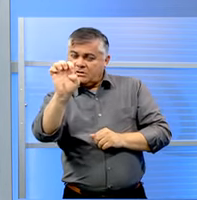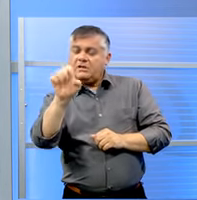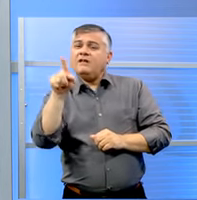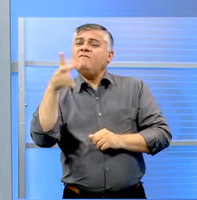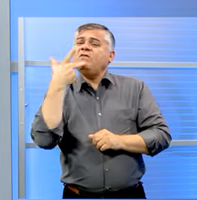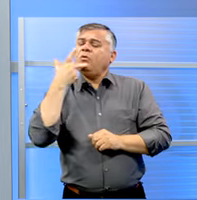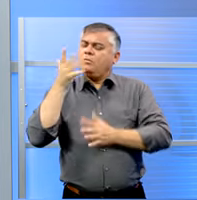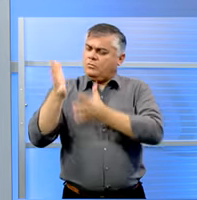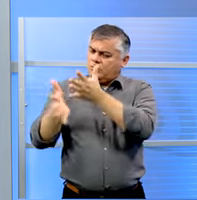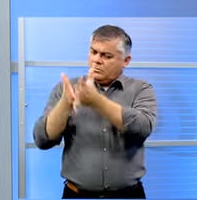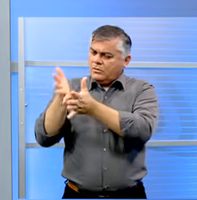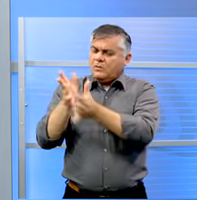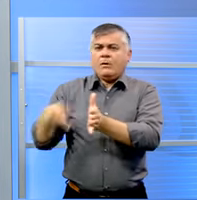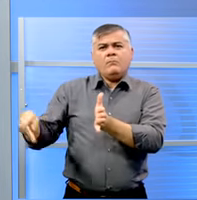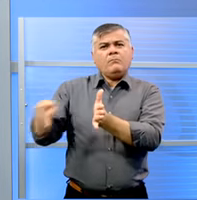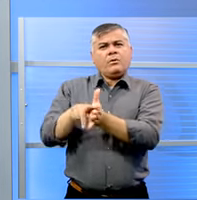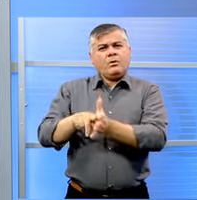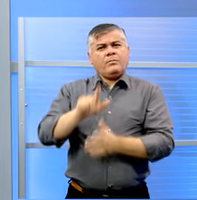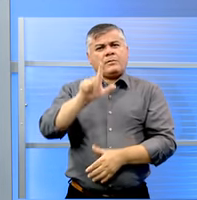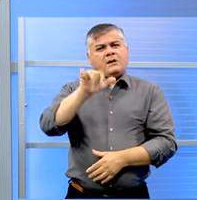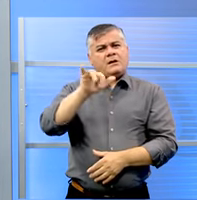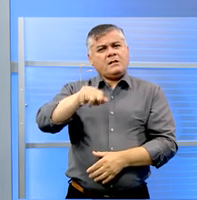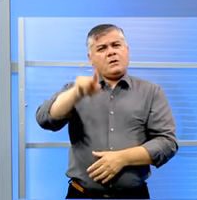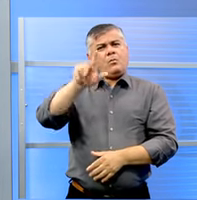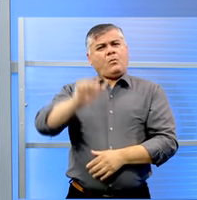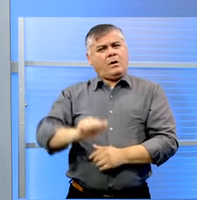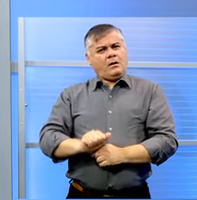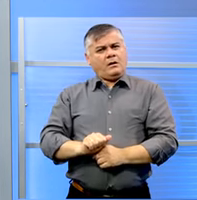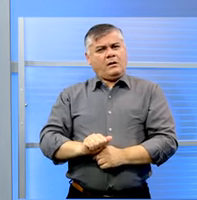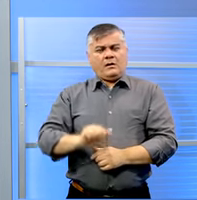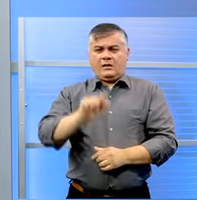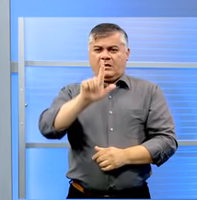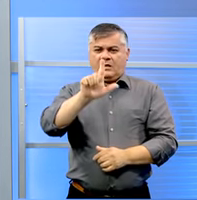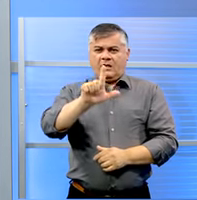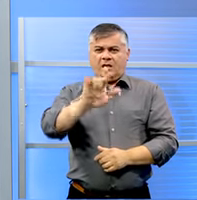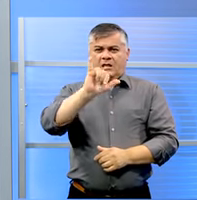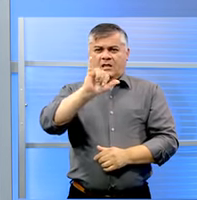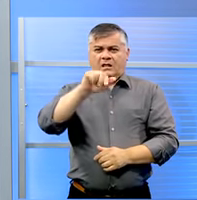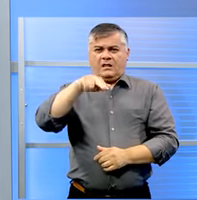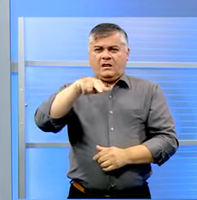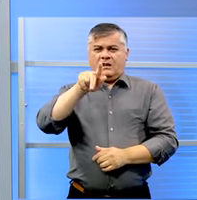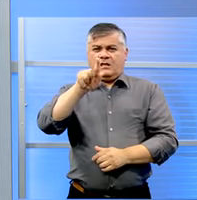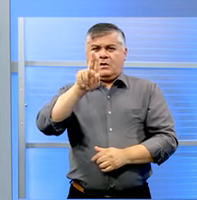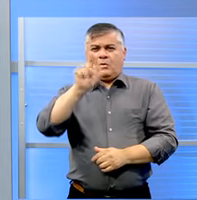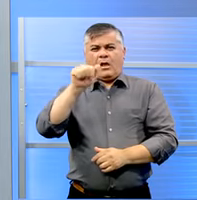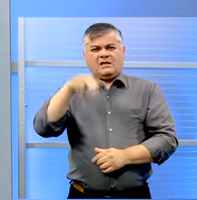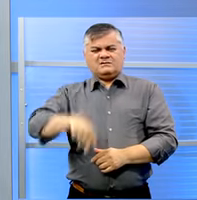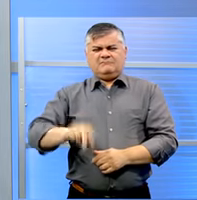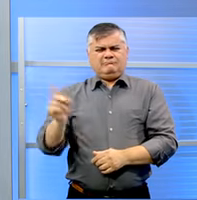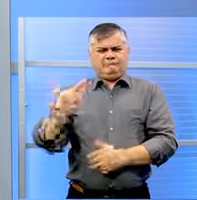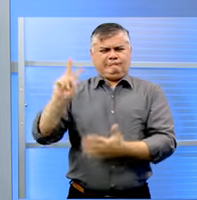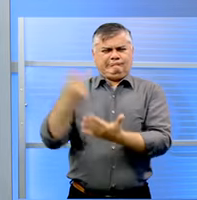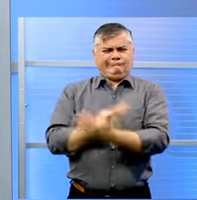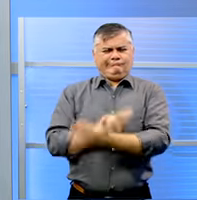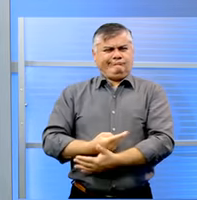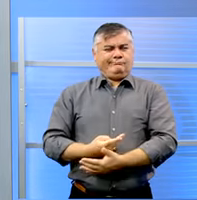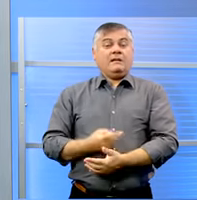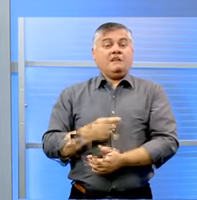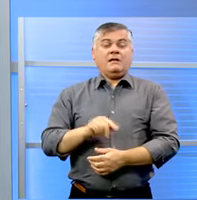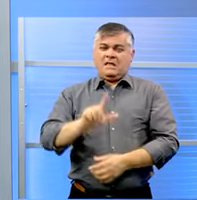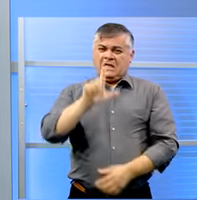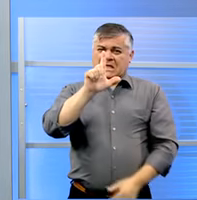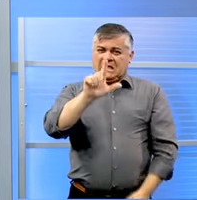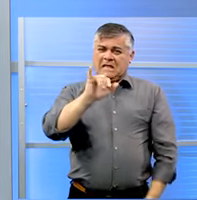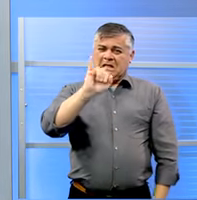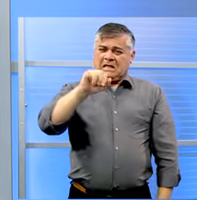língua e não linguagem, como as pessoas falavam, e que falam até hoje, usam esse termo com muita propriedade. Linguagem